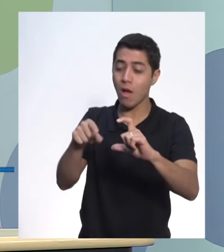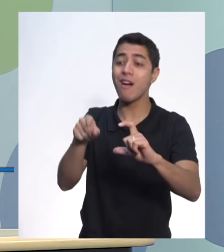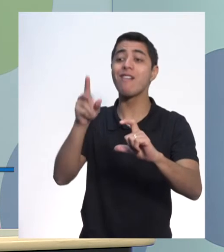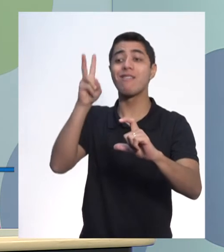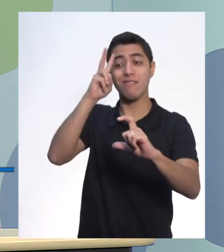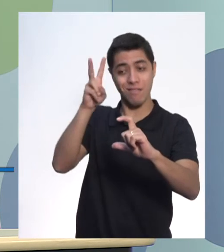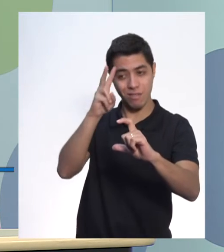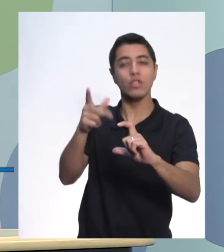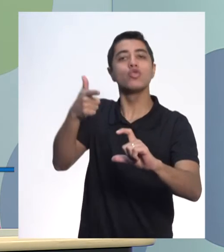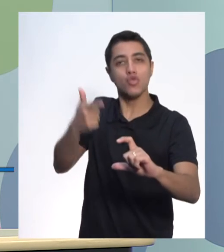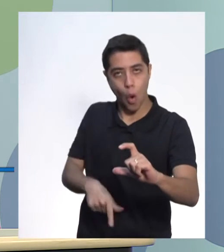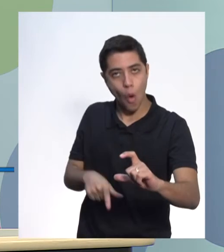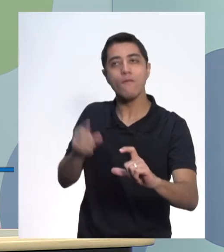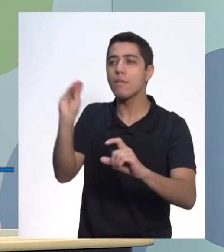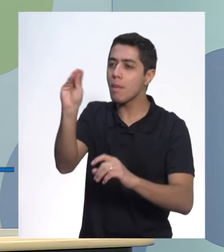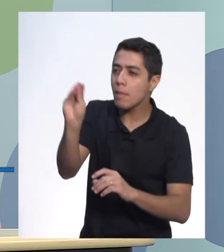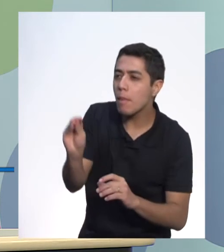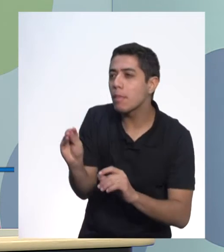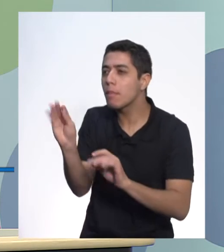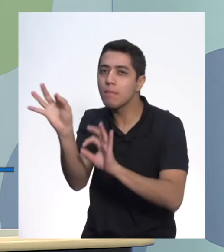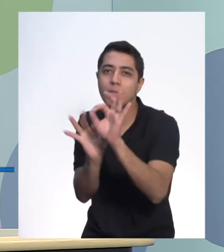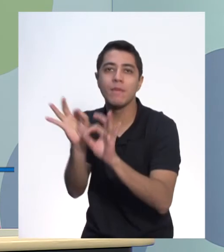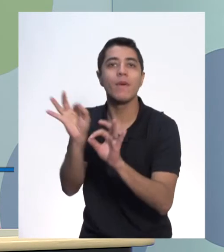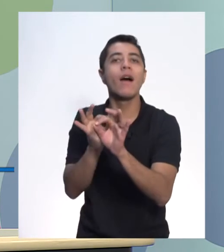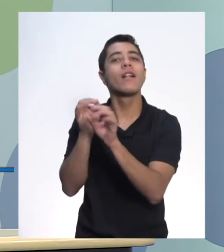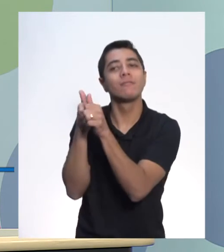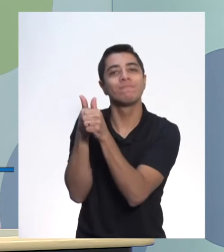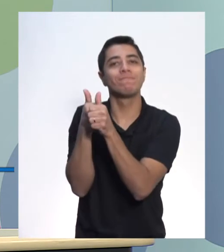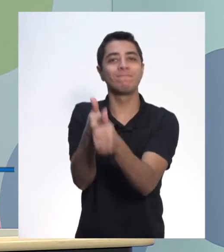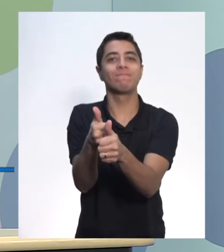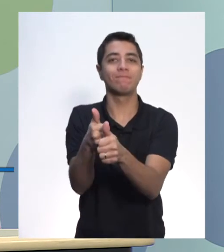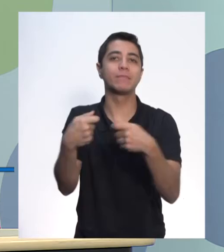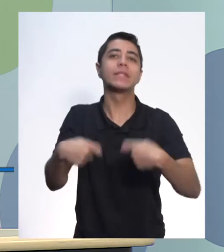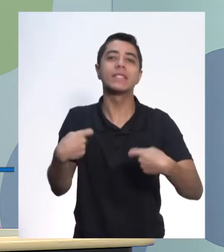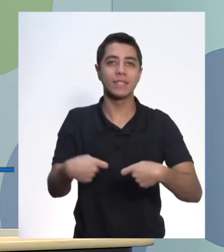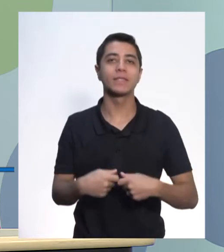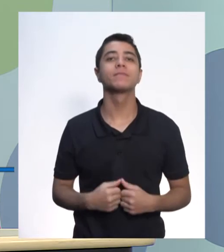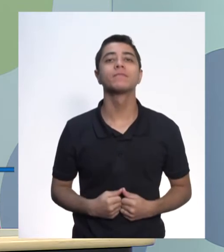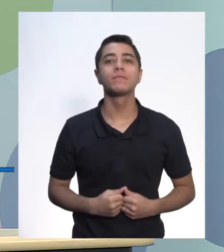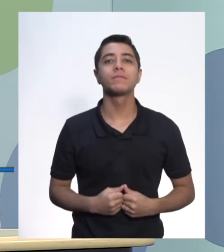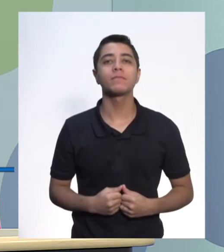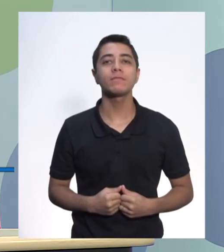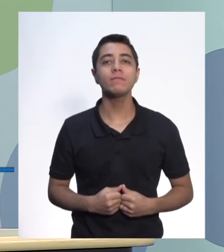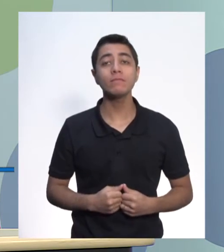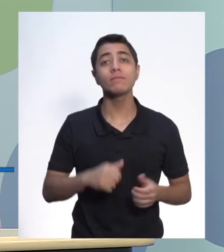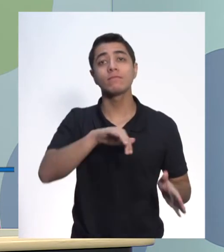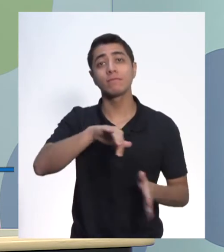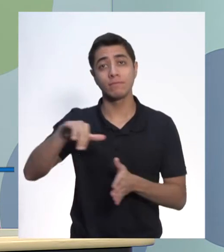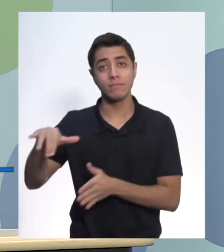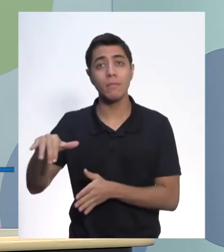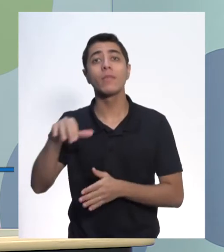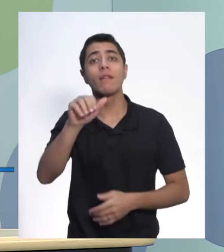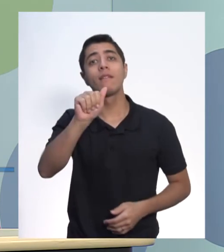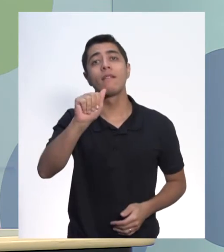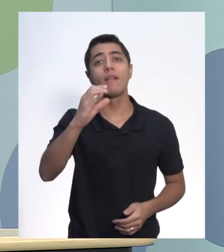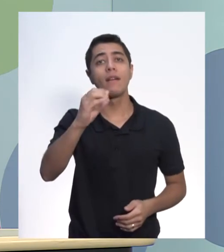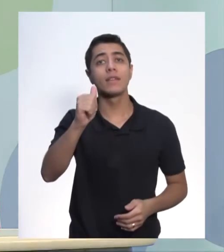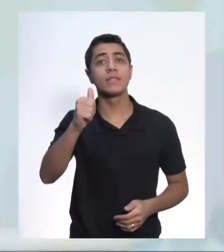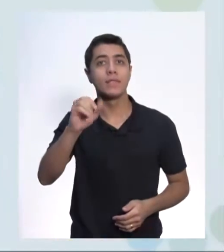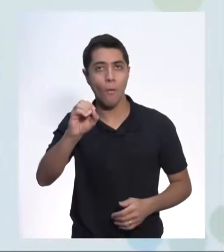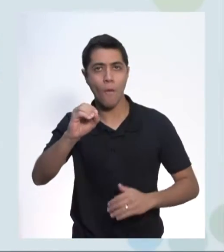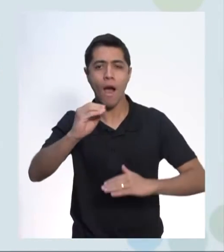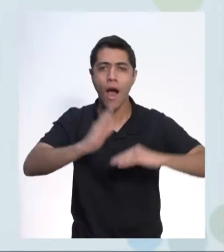personagem. Então a gente precisa ter uma certa fidelidade aí ao estilo. A ação. É